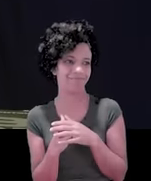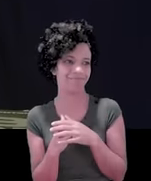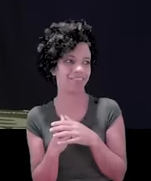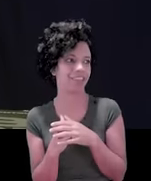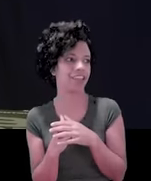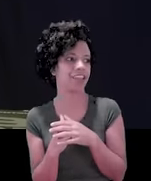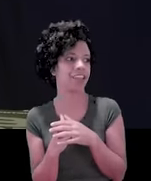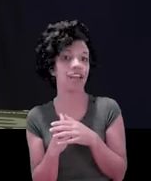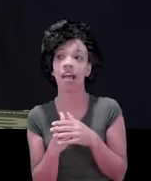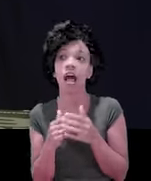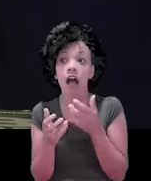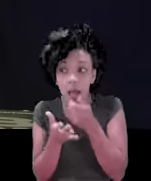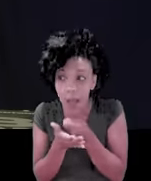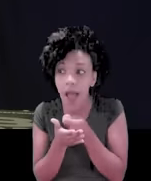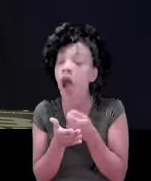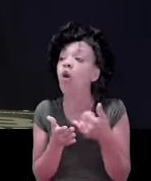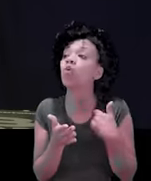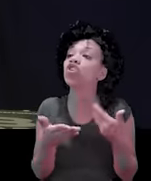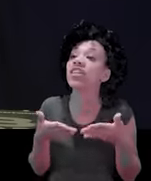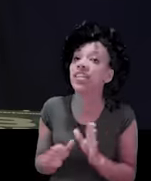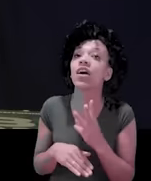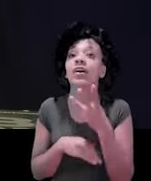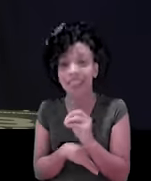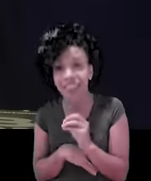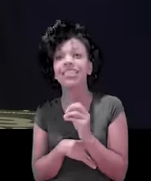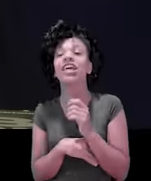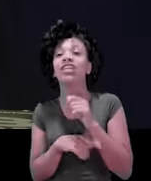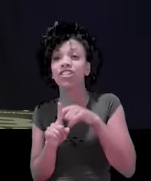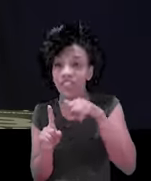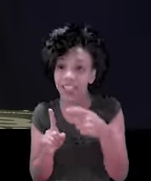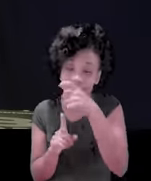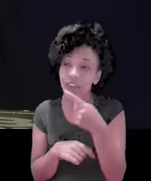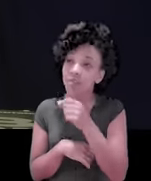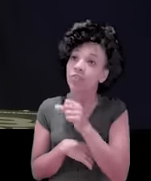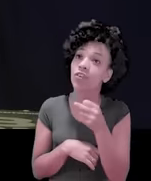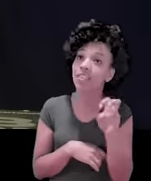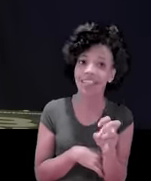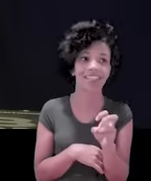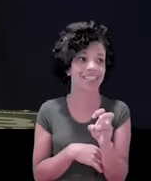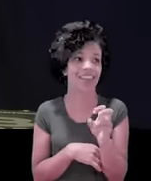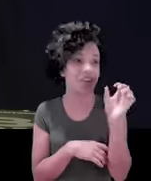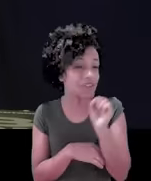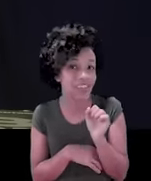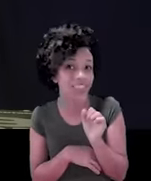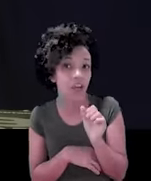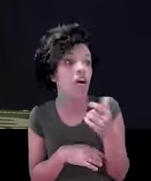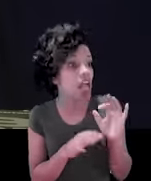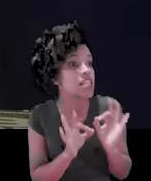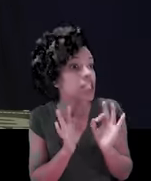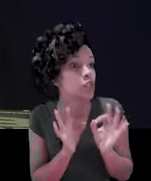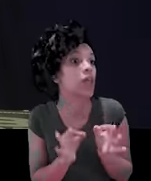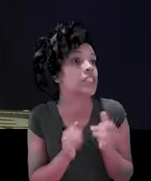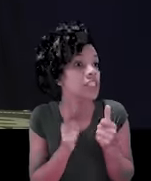e eu perguntava e pode assinar seu entender 30 Janeiro 85 Conseguiu ouvir vídeo da